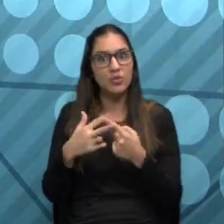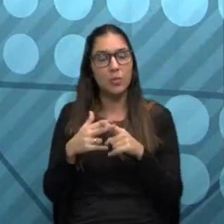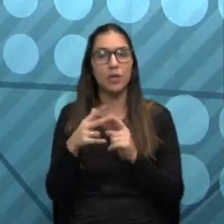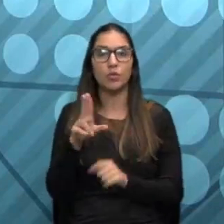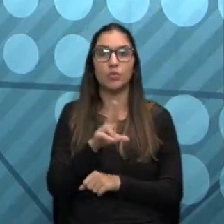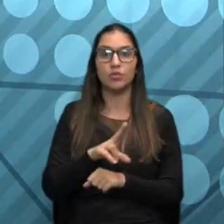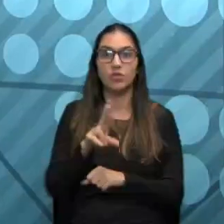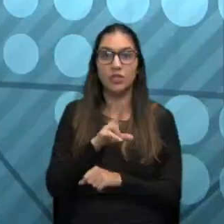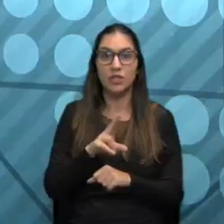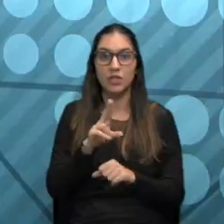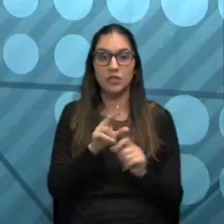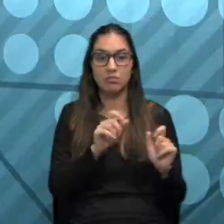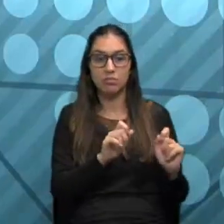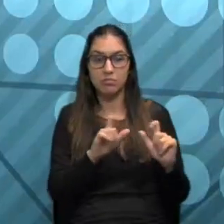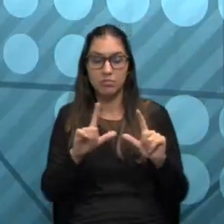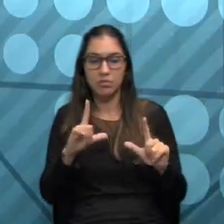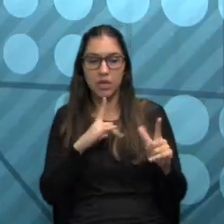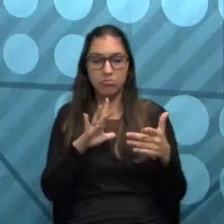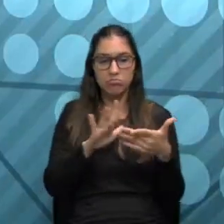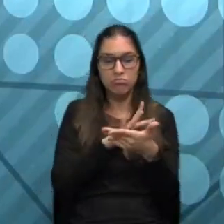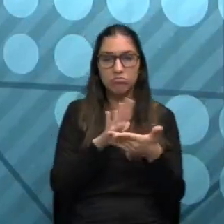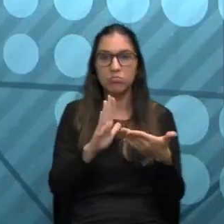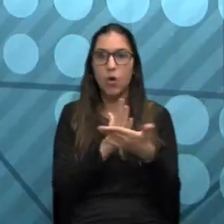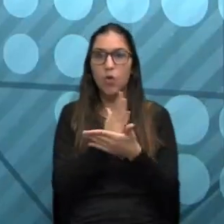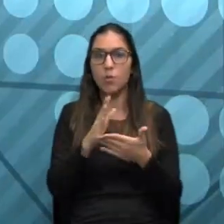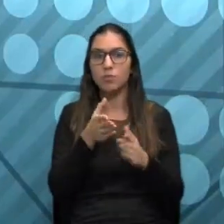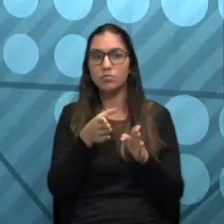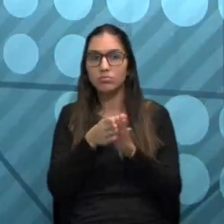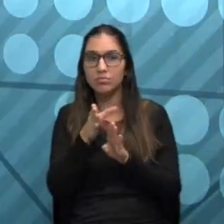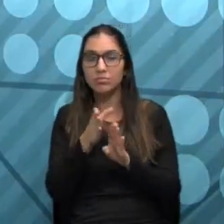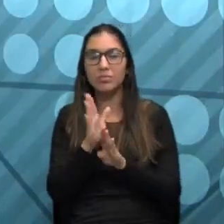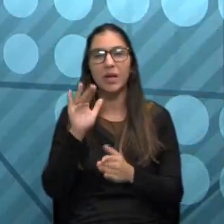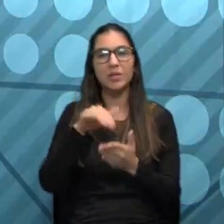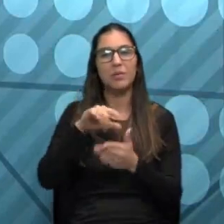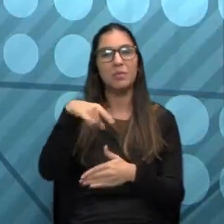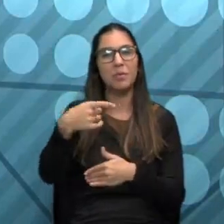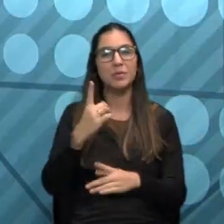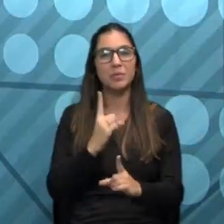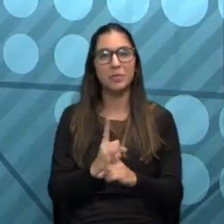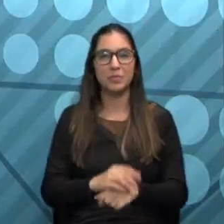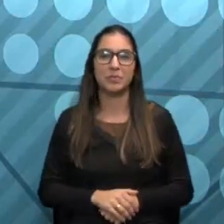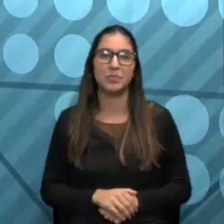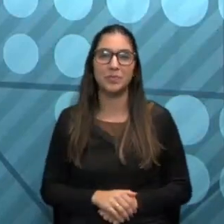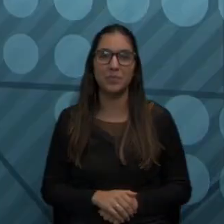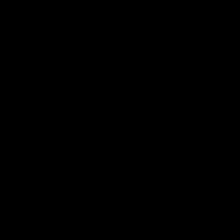utilize o nosso Padlet para ter também algumas dicas e curiosidades, e até o nosso próximo encontro.